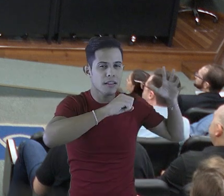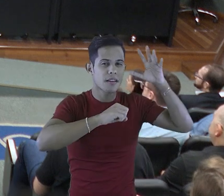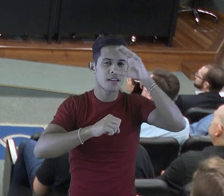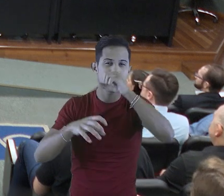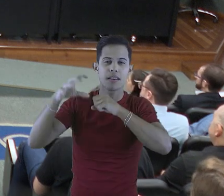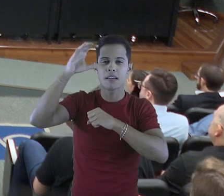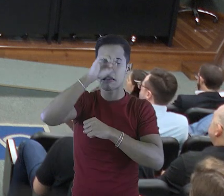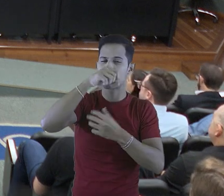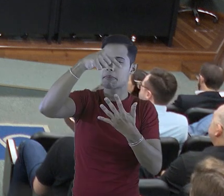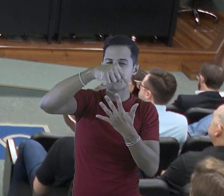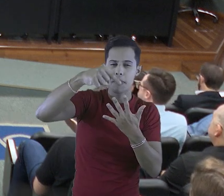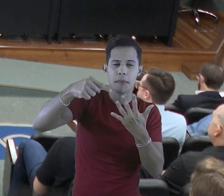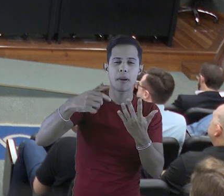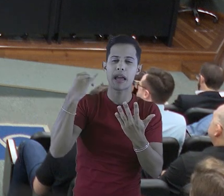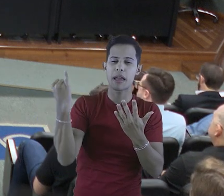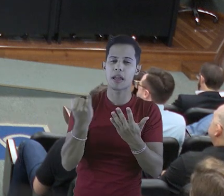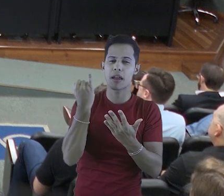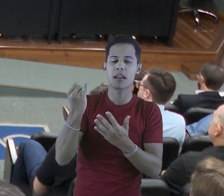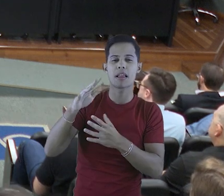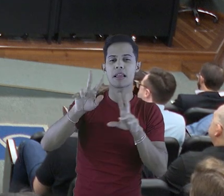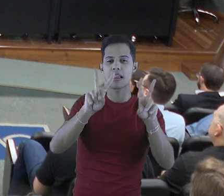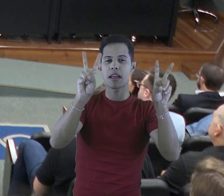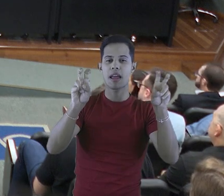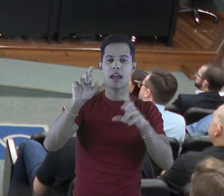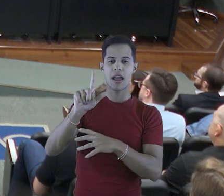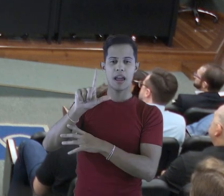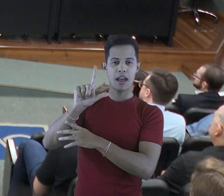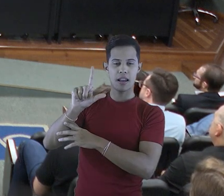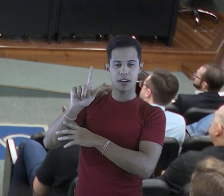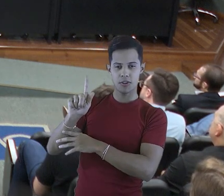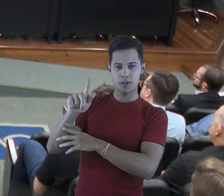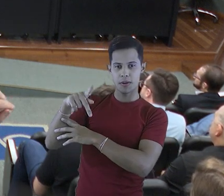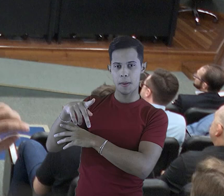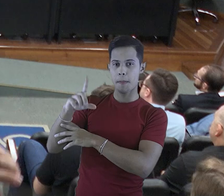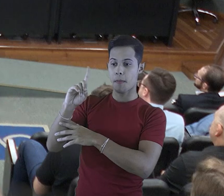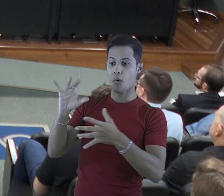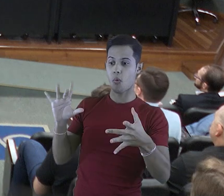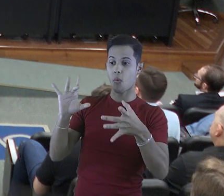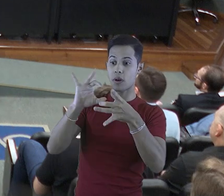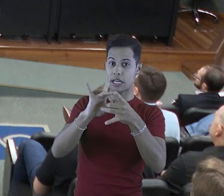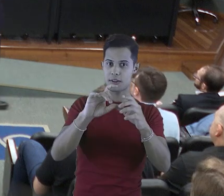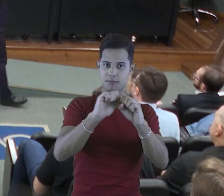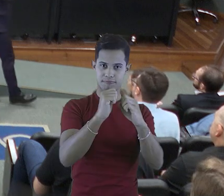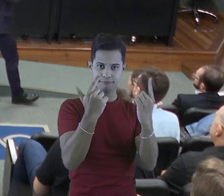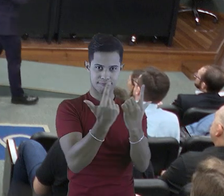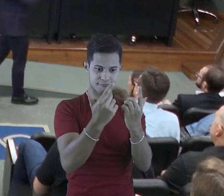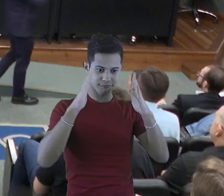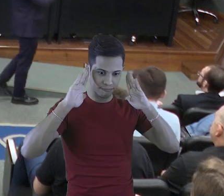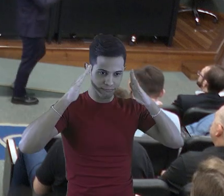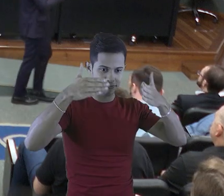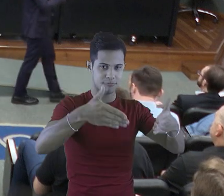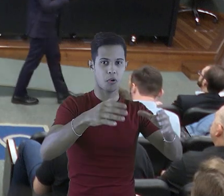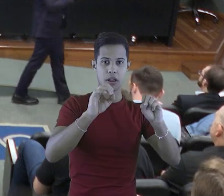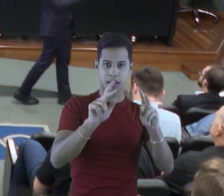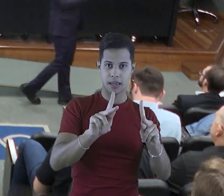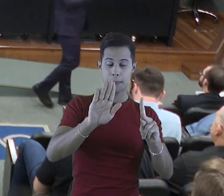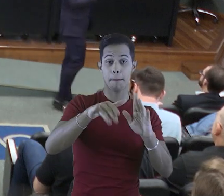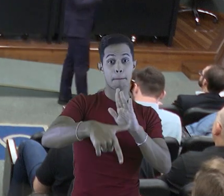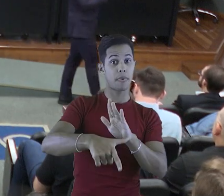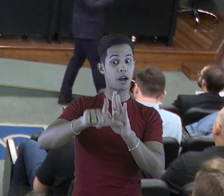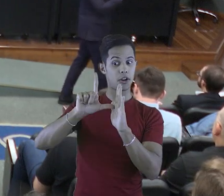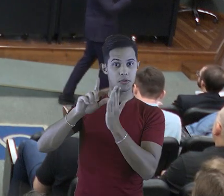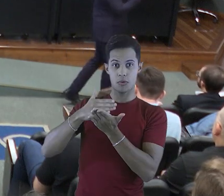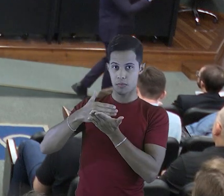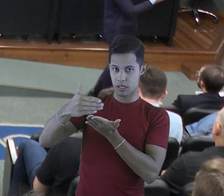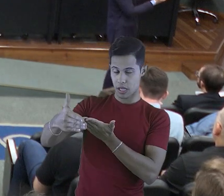questões importantes de LGTB vinculadas à Assembleia especificamente. Bem importante também, antes da gente começar a bater esse